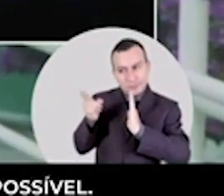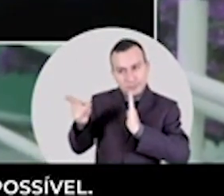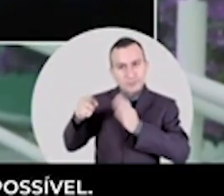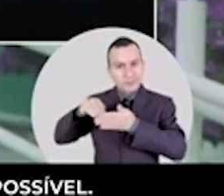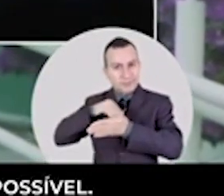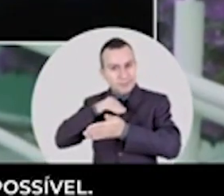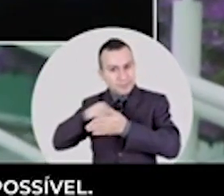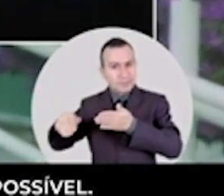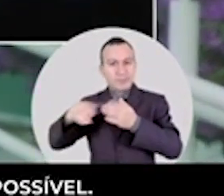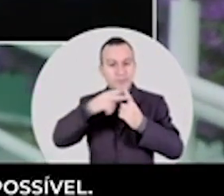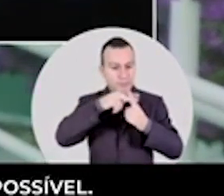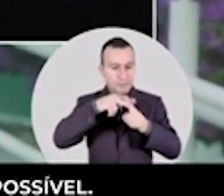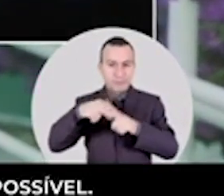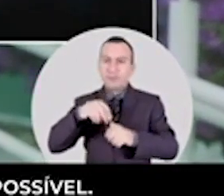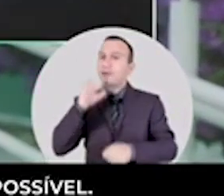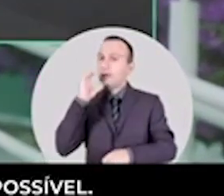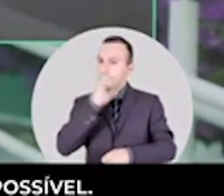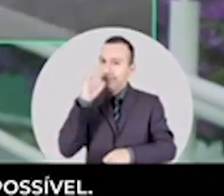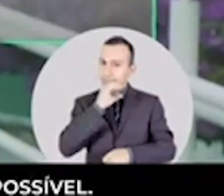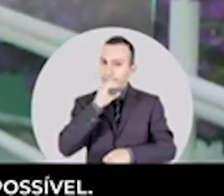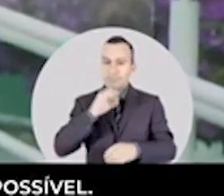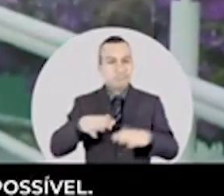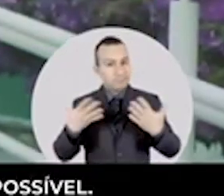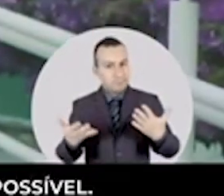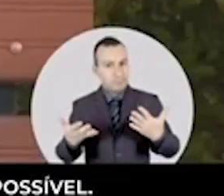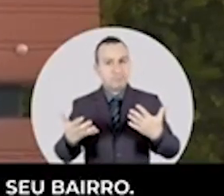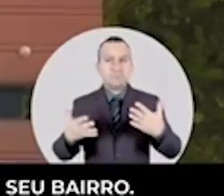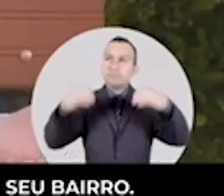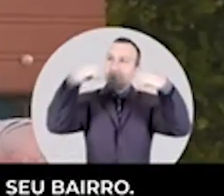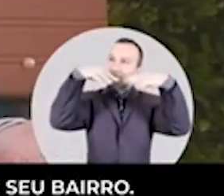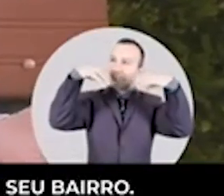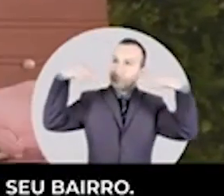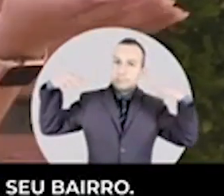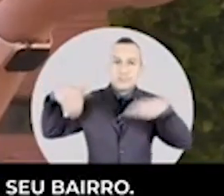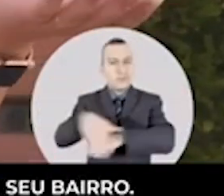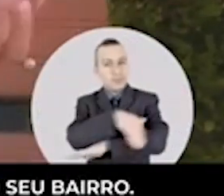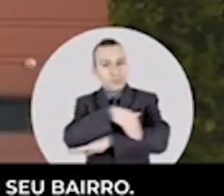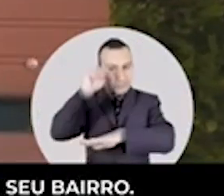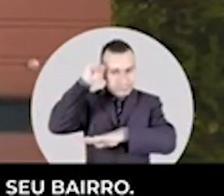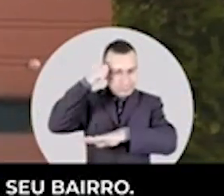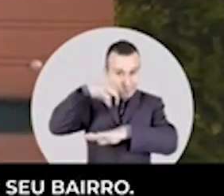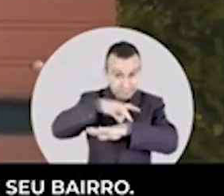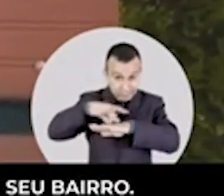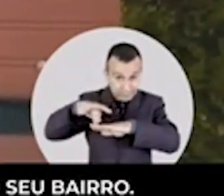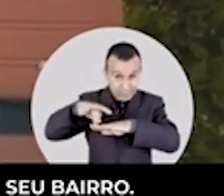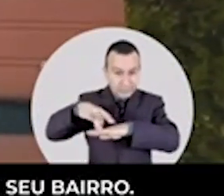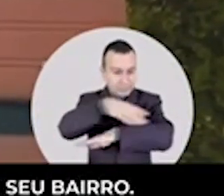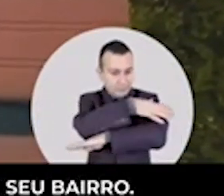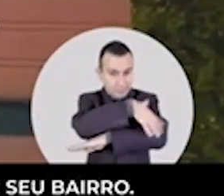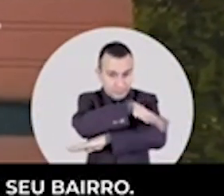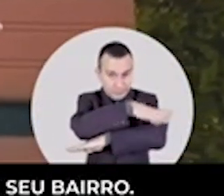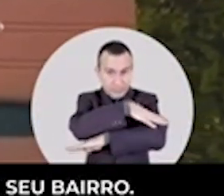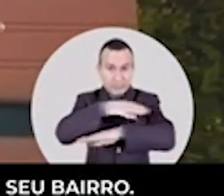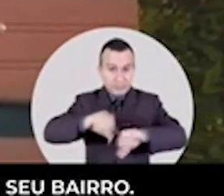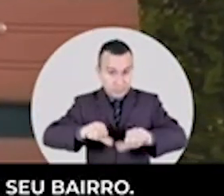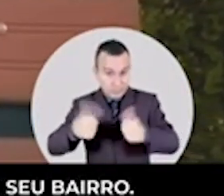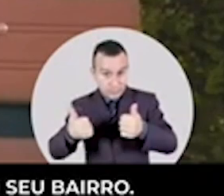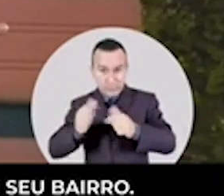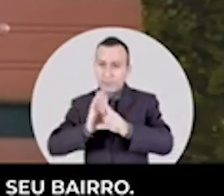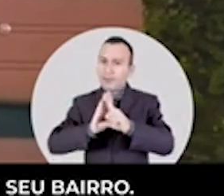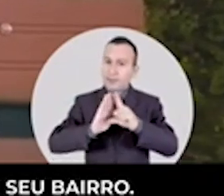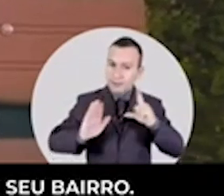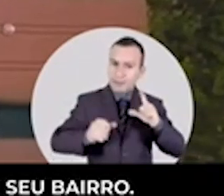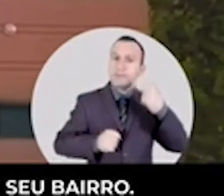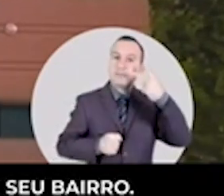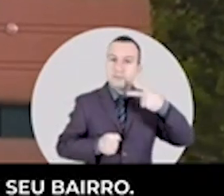que a secretaria tome providências o mais rápido possível. Bom, é assim que a iluminação pública, melhorias no asfalto e